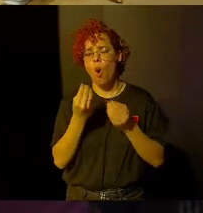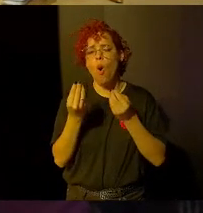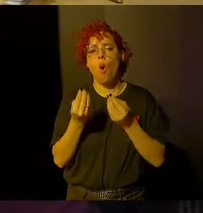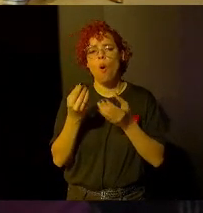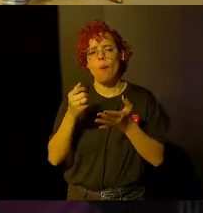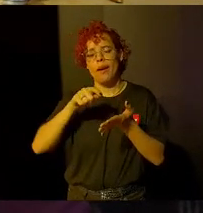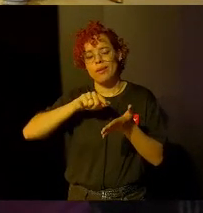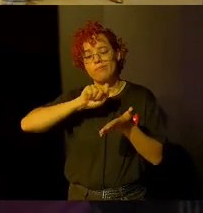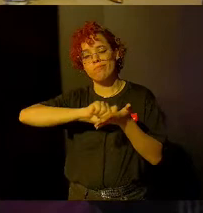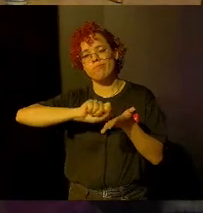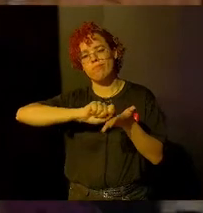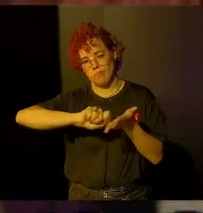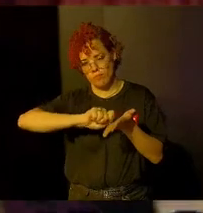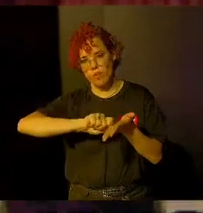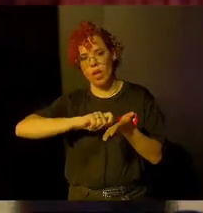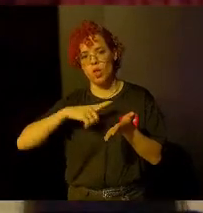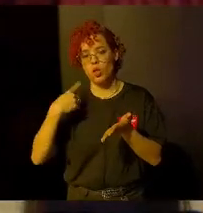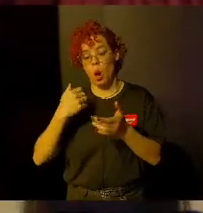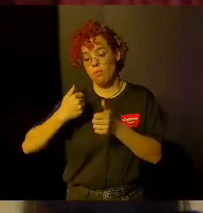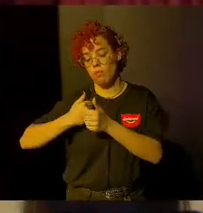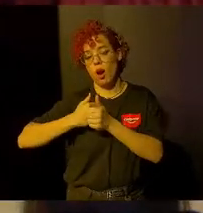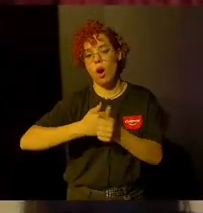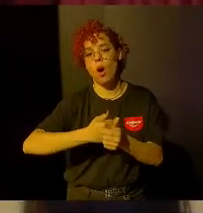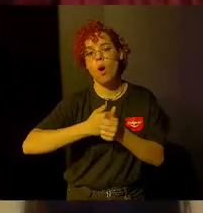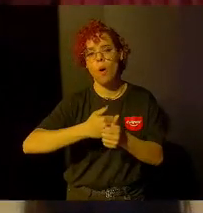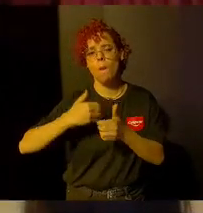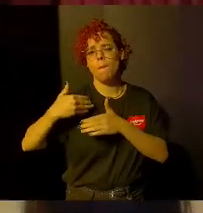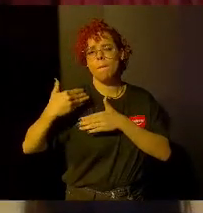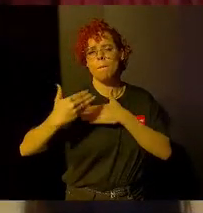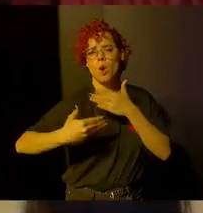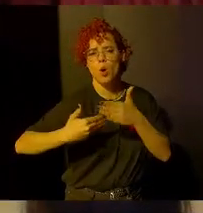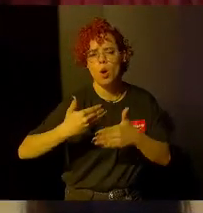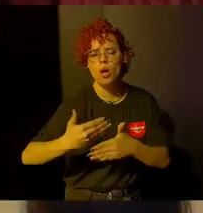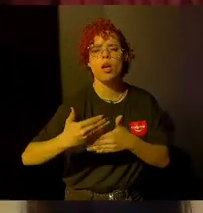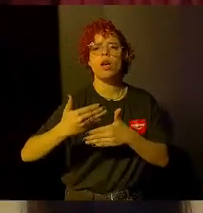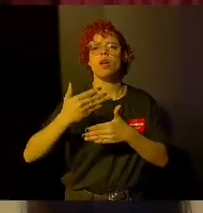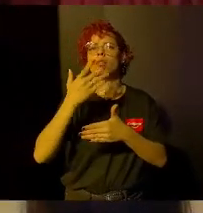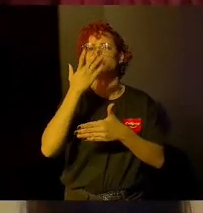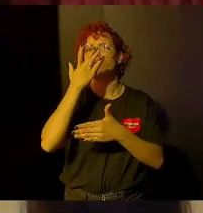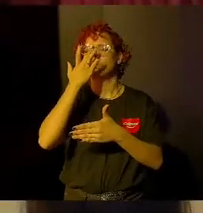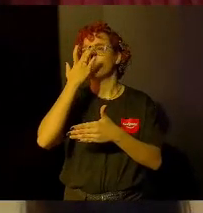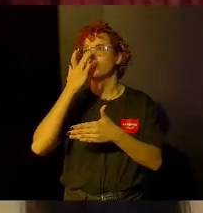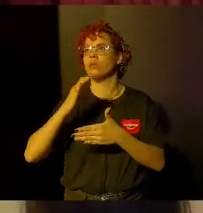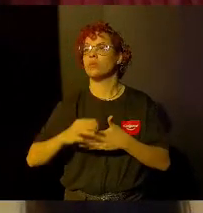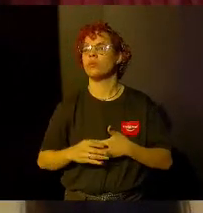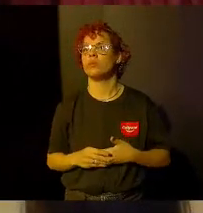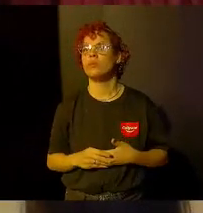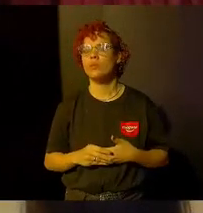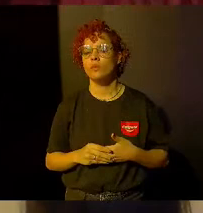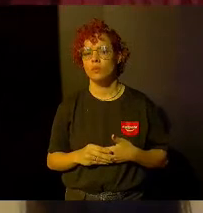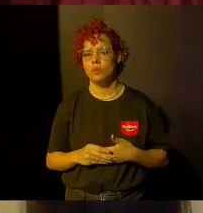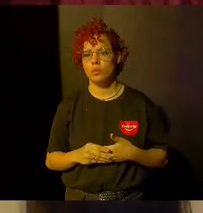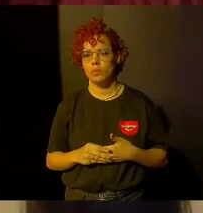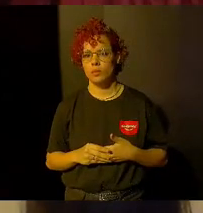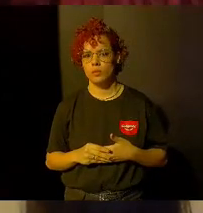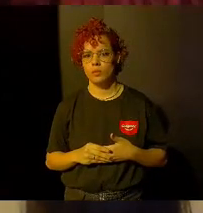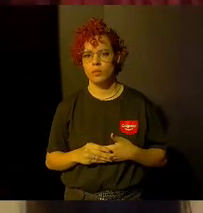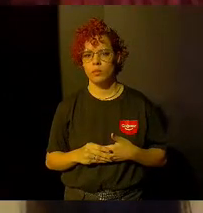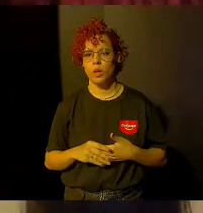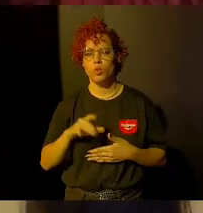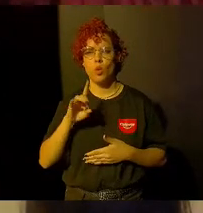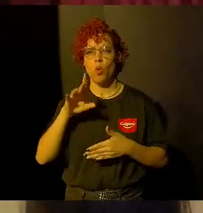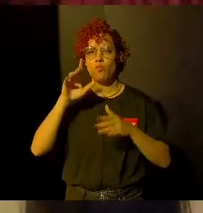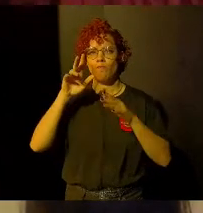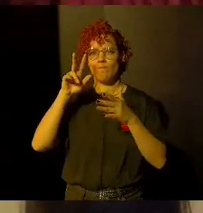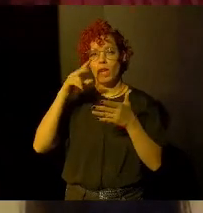que a gente vai acompanhando esse processo né durante durante o livro eu sou leitora